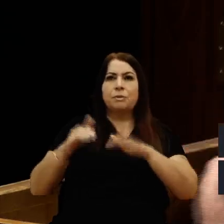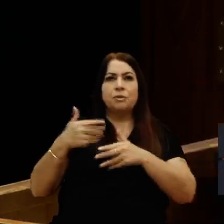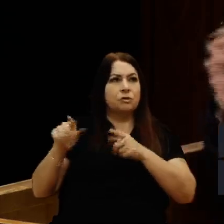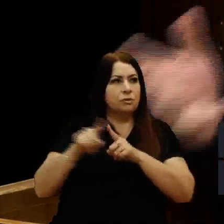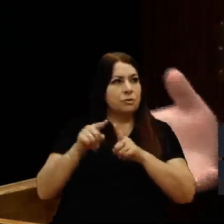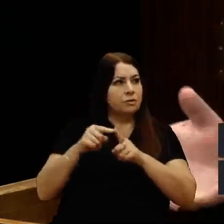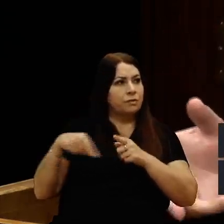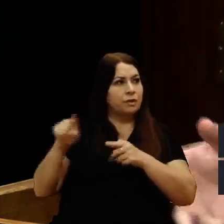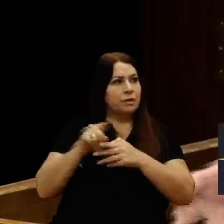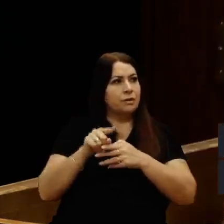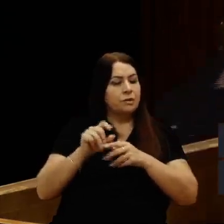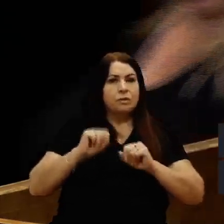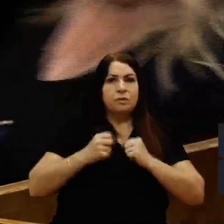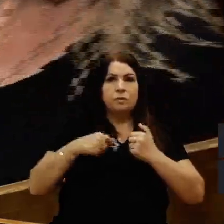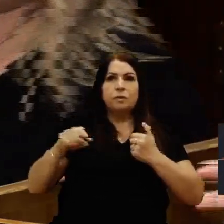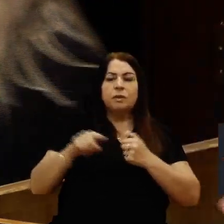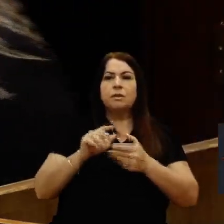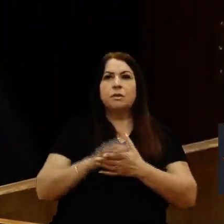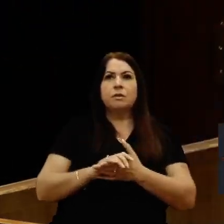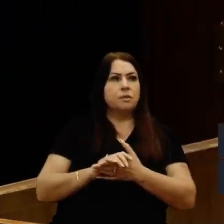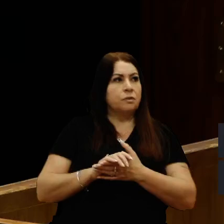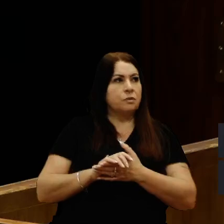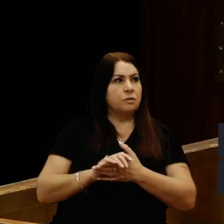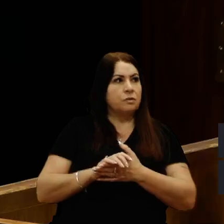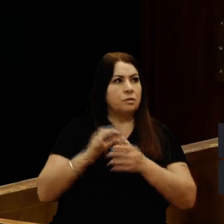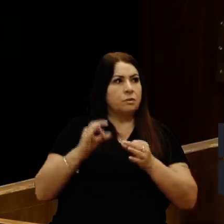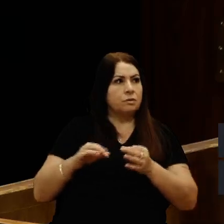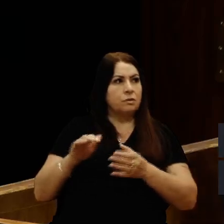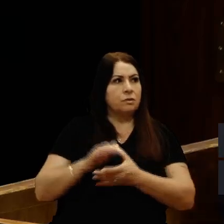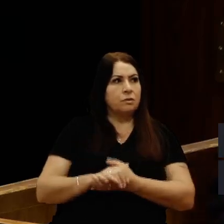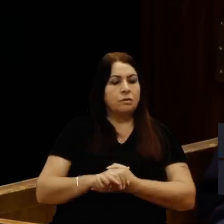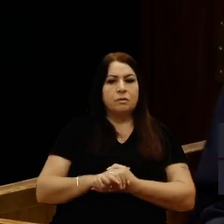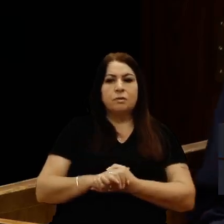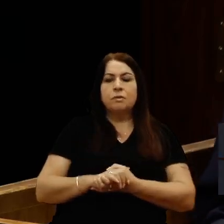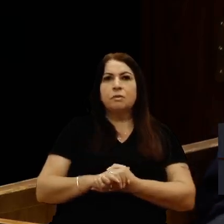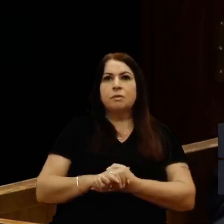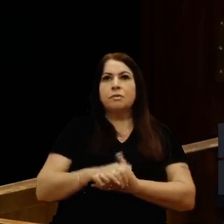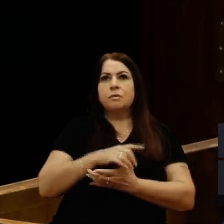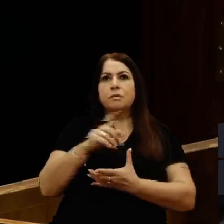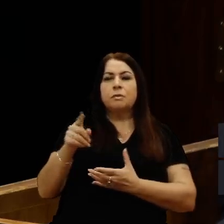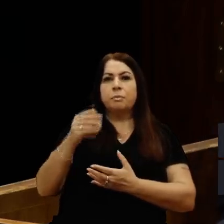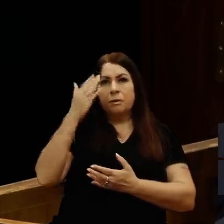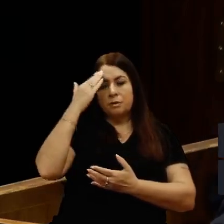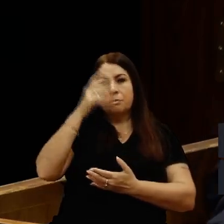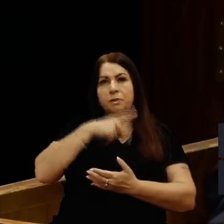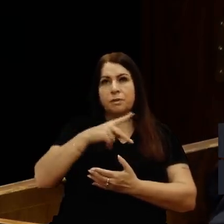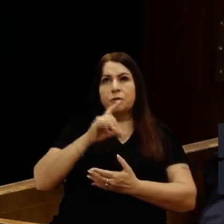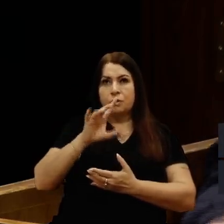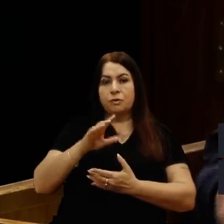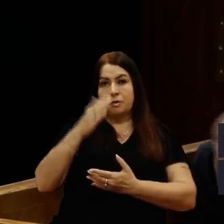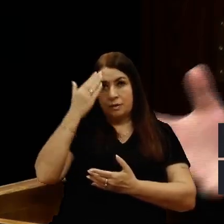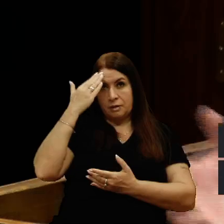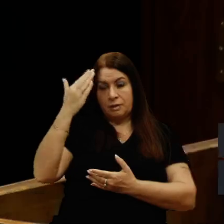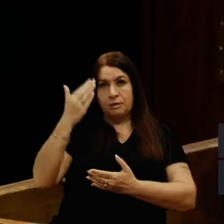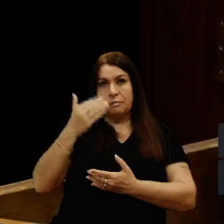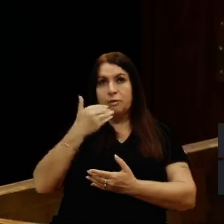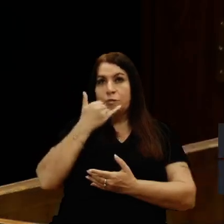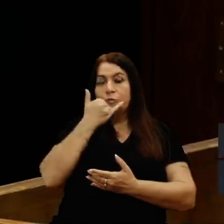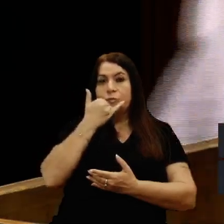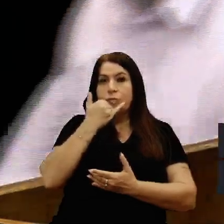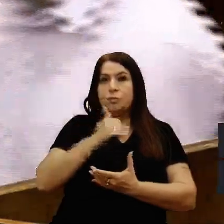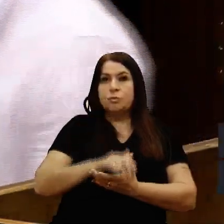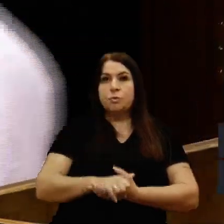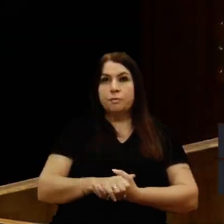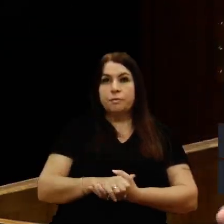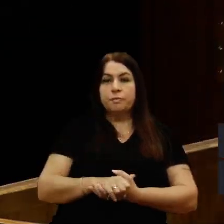frente que defende, independente das suas convicções. Então, muito obrigado, presidente. Seria isso. Agradeço, peço desculpa para